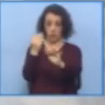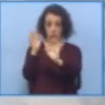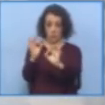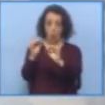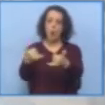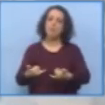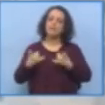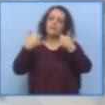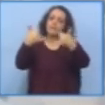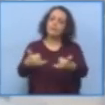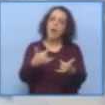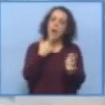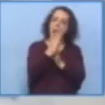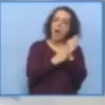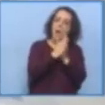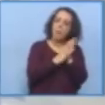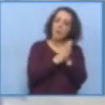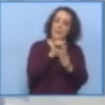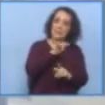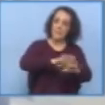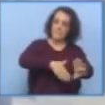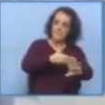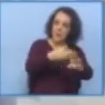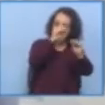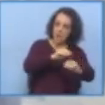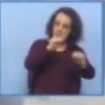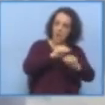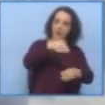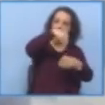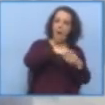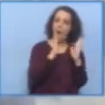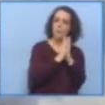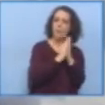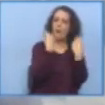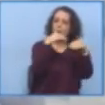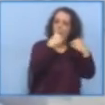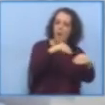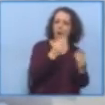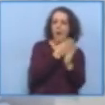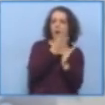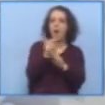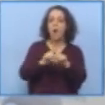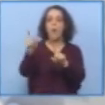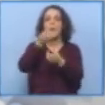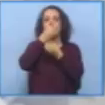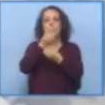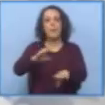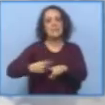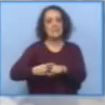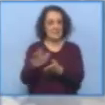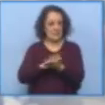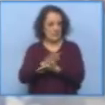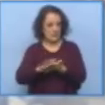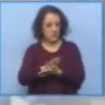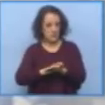pegando nas catequeses, nas temáticas que ali foram abordadas, para não deixar perder um pouco o entusiasmo, o dinamismo?